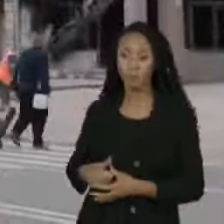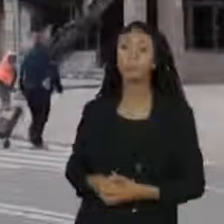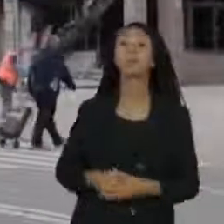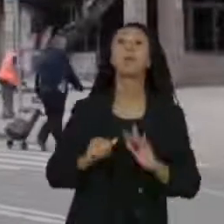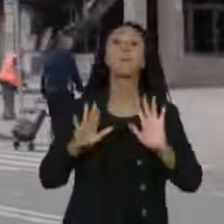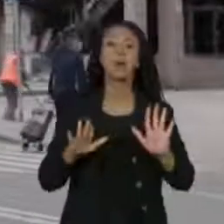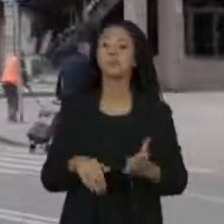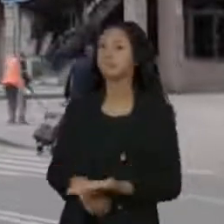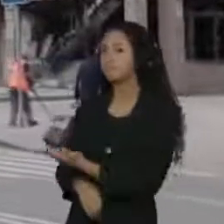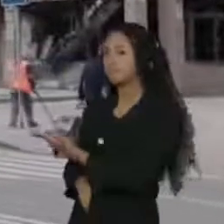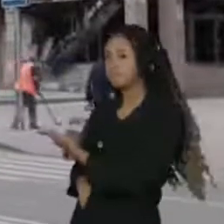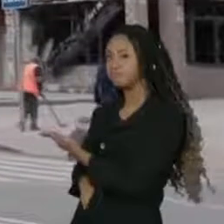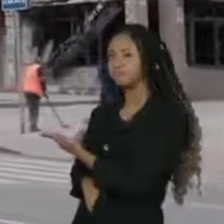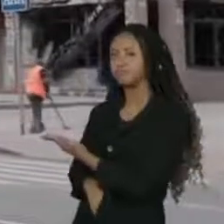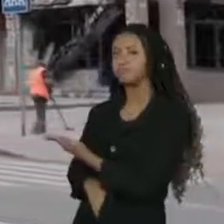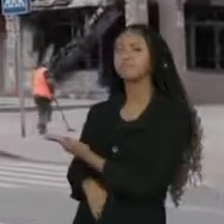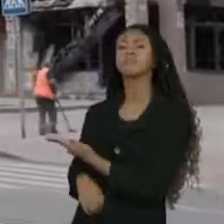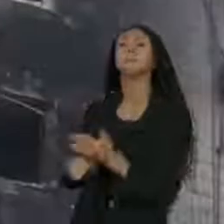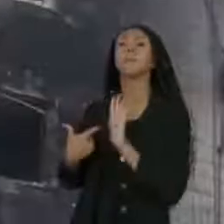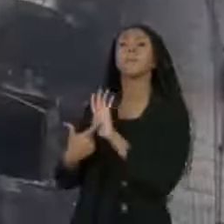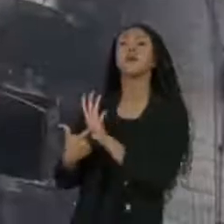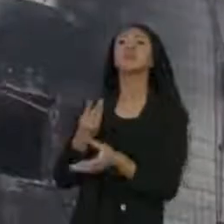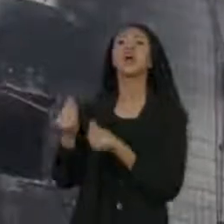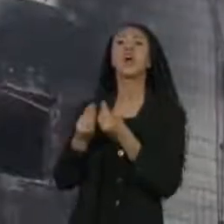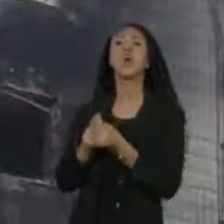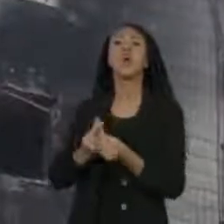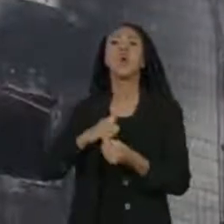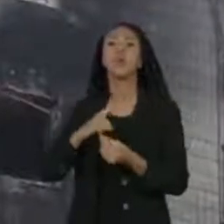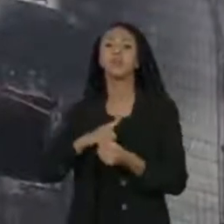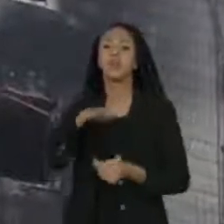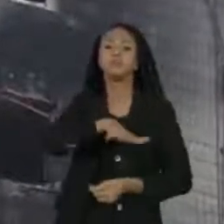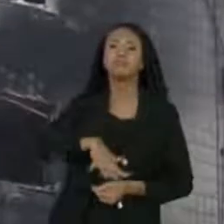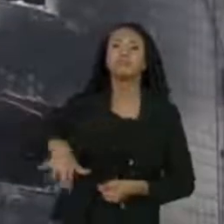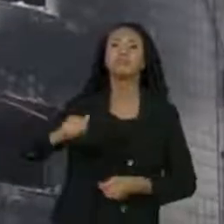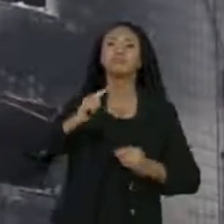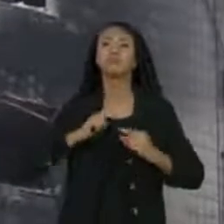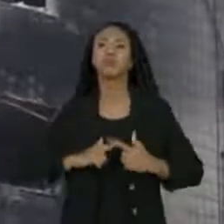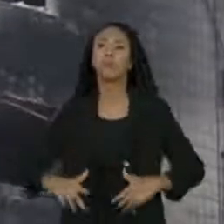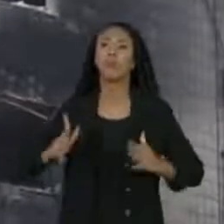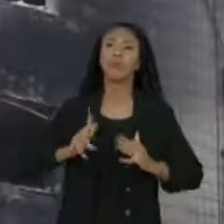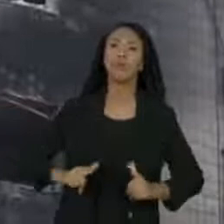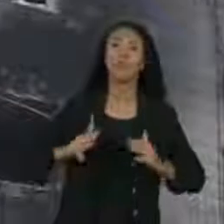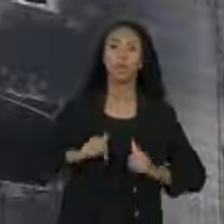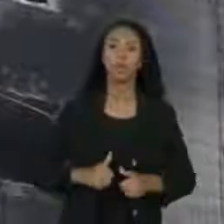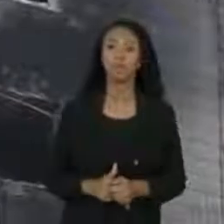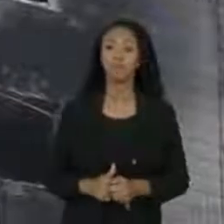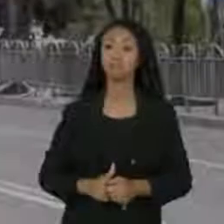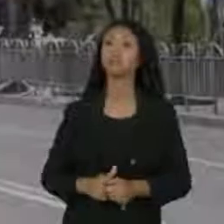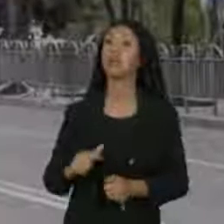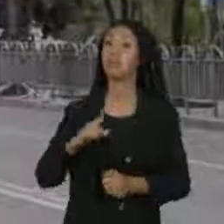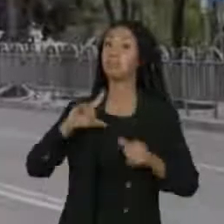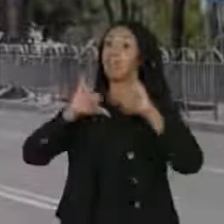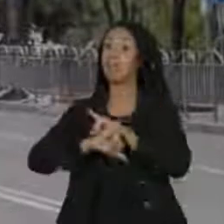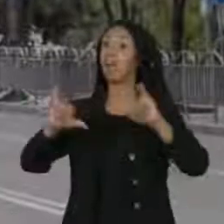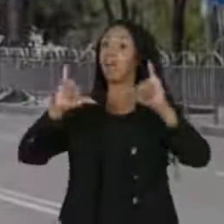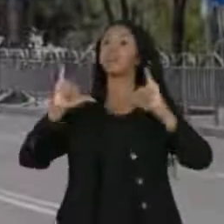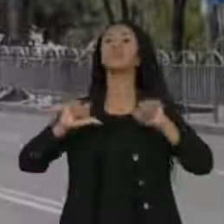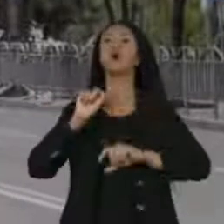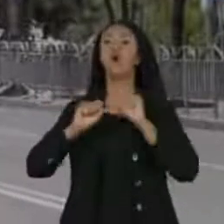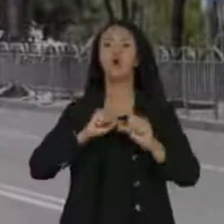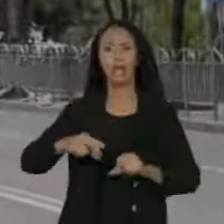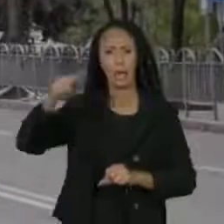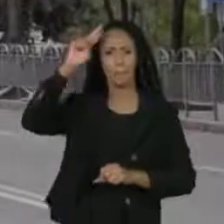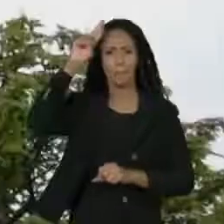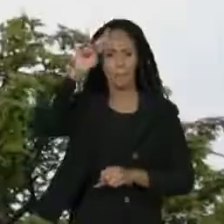Essas são imagens da limpeza da cidade houve rumores de que haveria um desfile militar ali no feriado do dia da Vitória mas não ficou